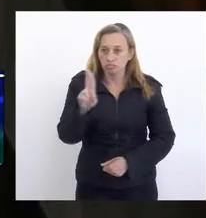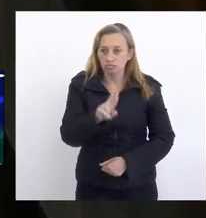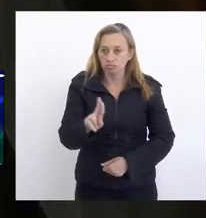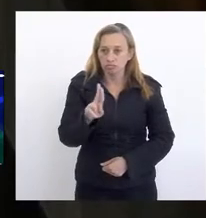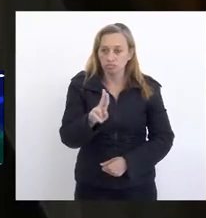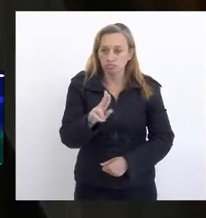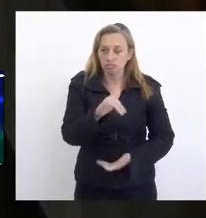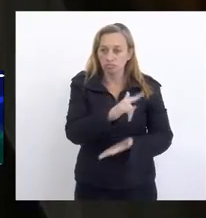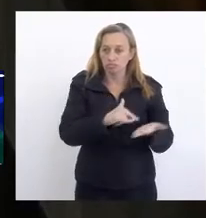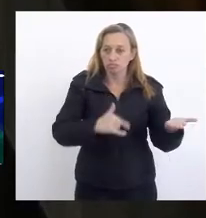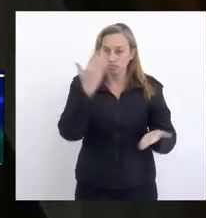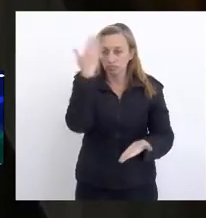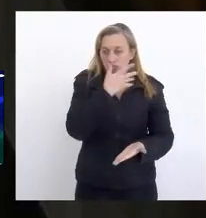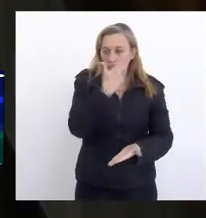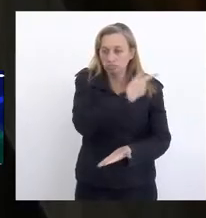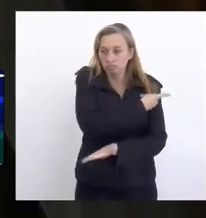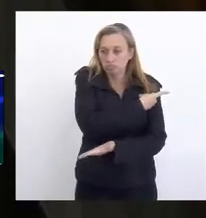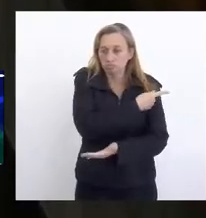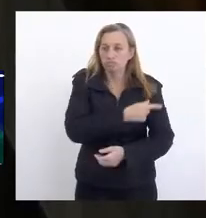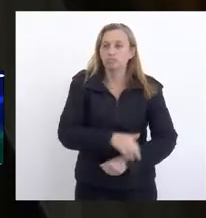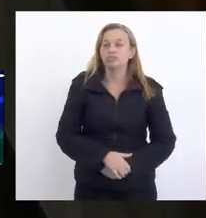do passaporte vacinal.